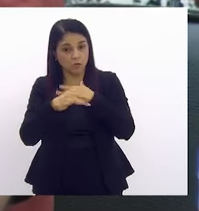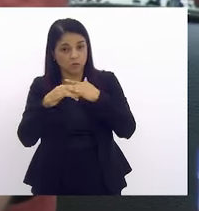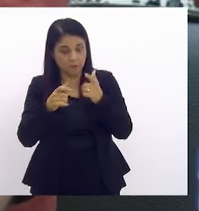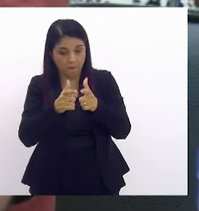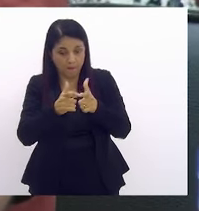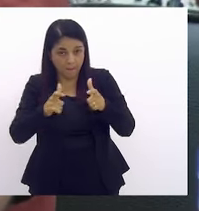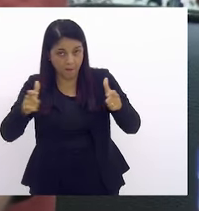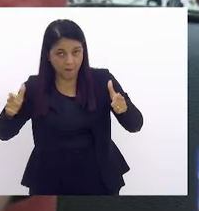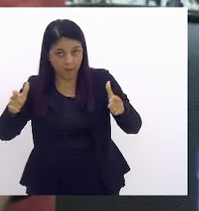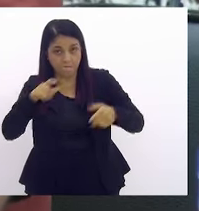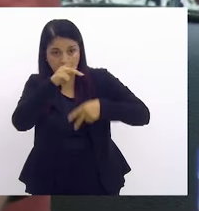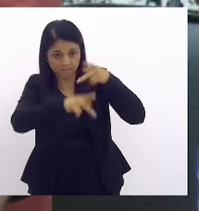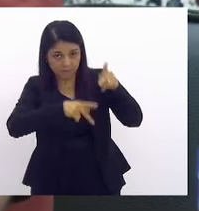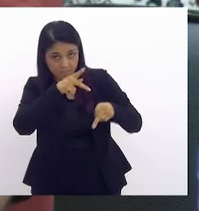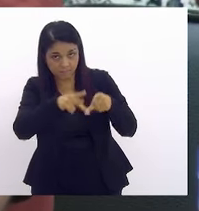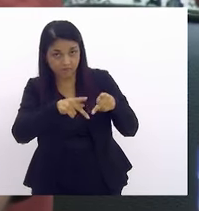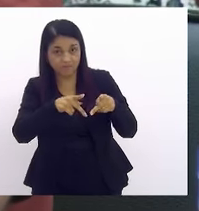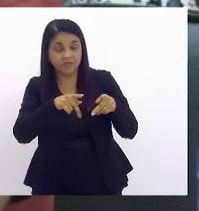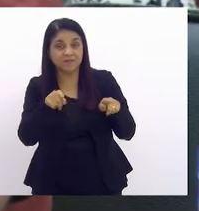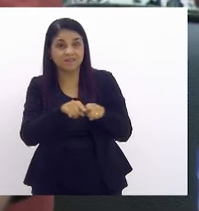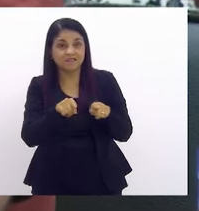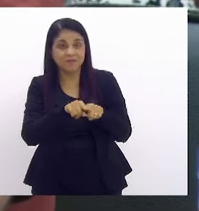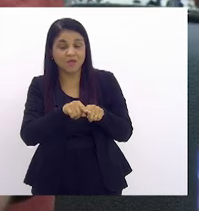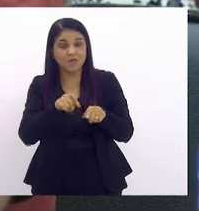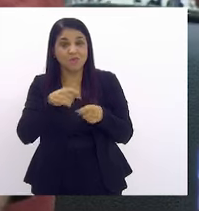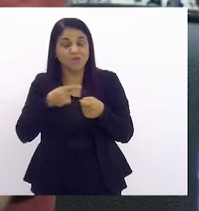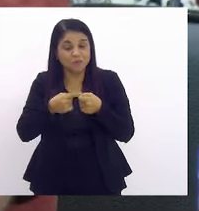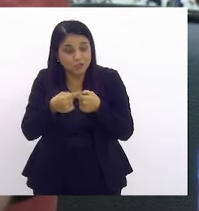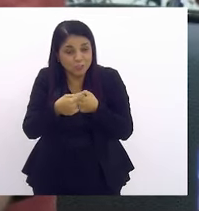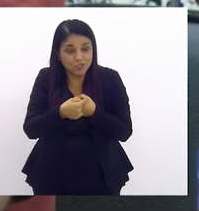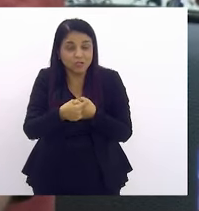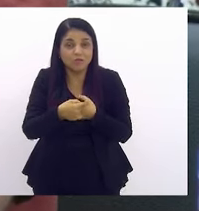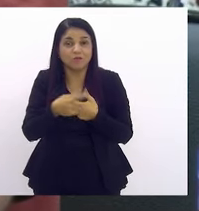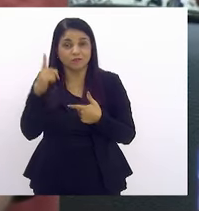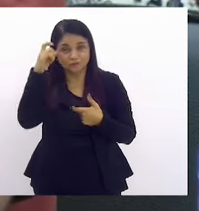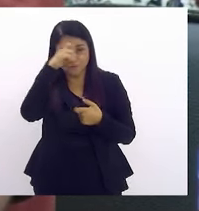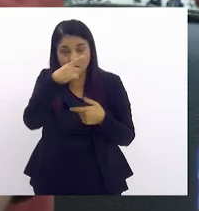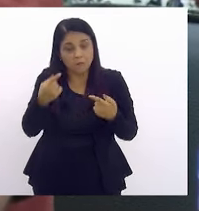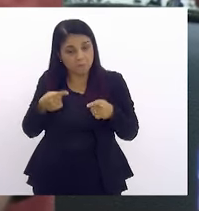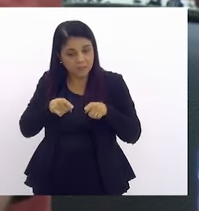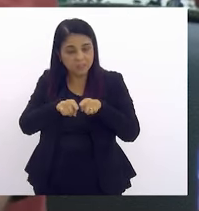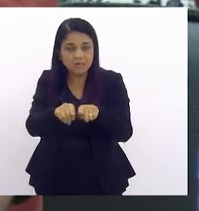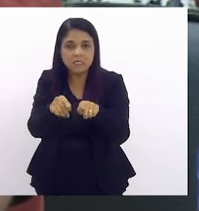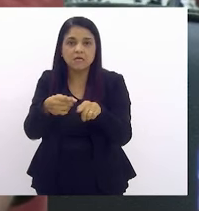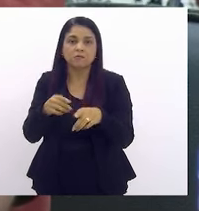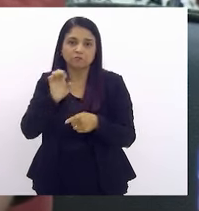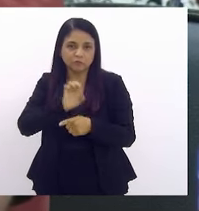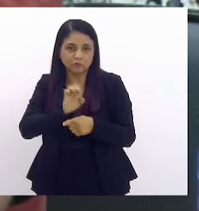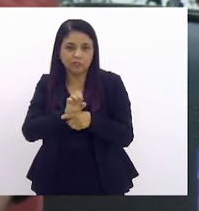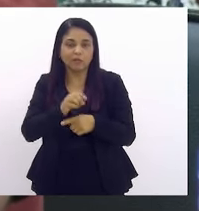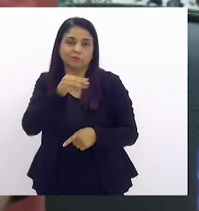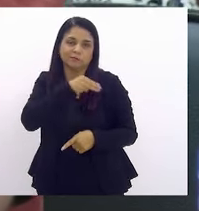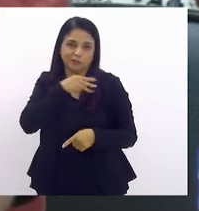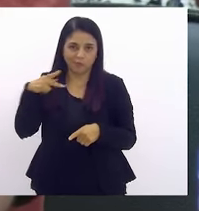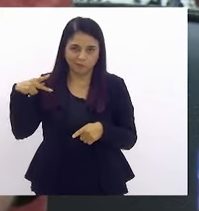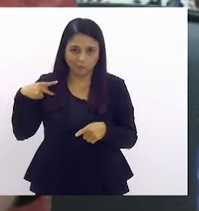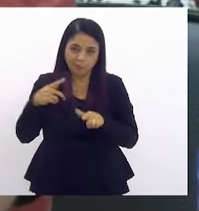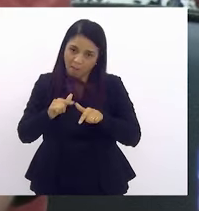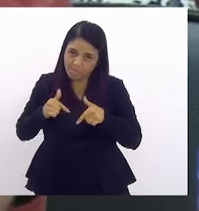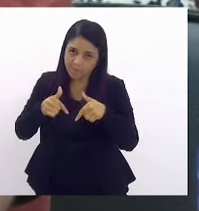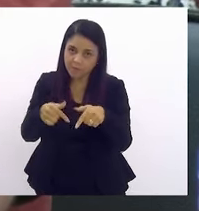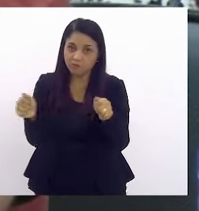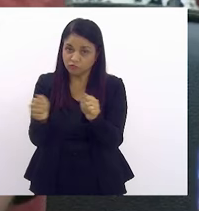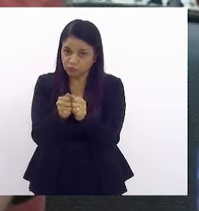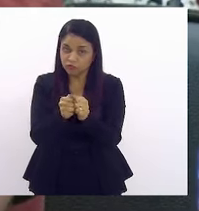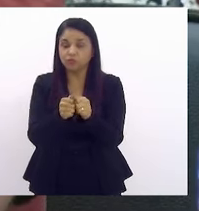cidade que já foge um pouco a alçada do município e é onde a gente está tentando parceria junto com o Estado, com o Ministério Público, para a gente poder atuar. Na região